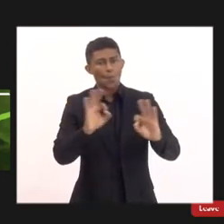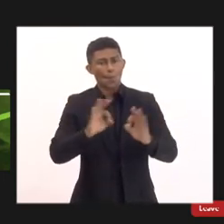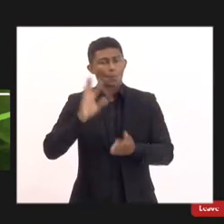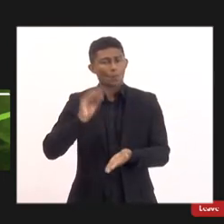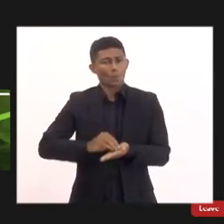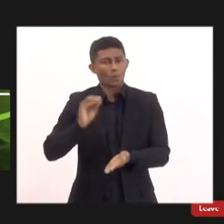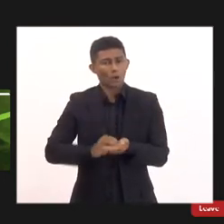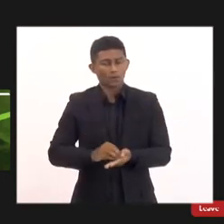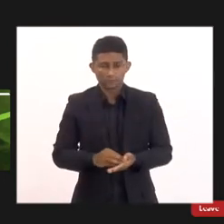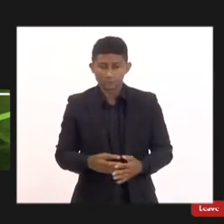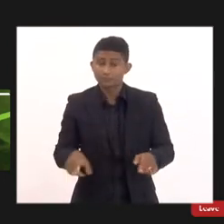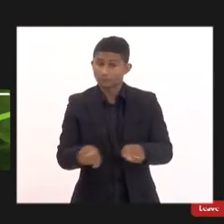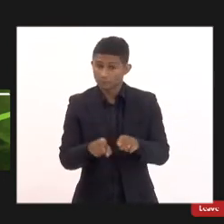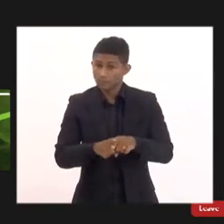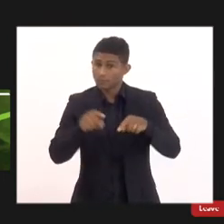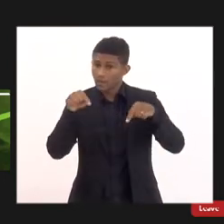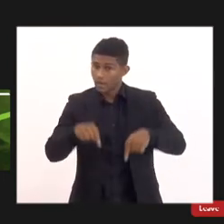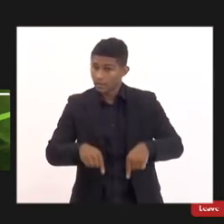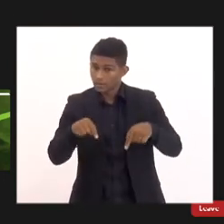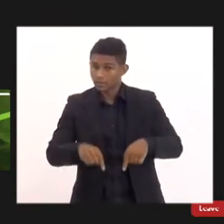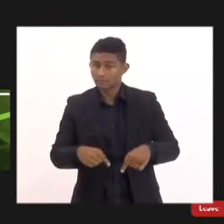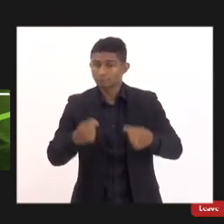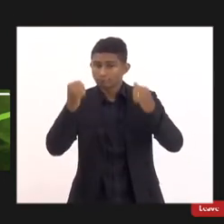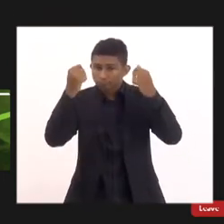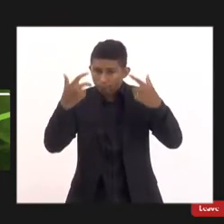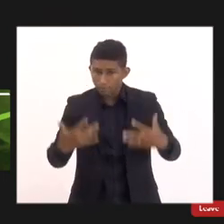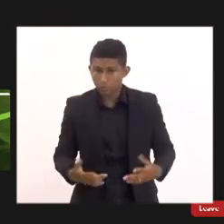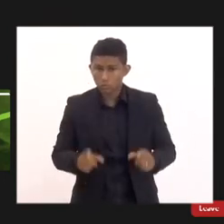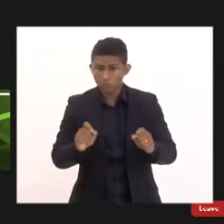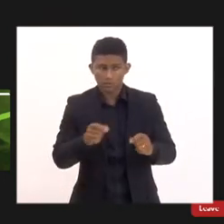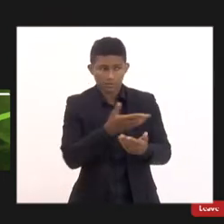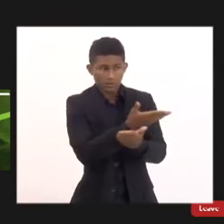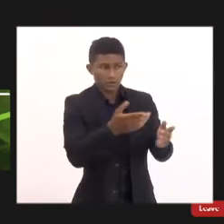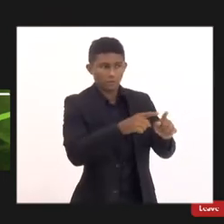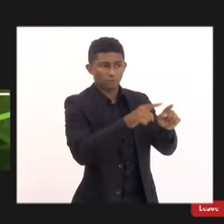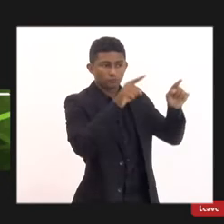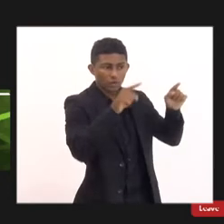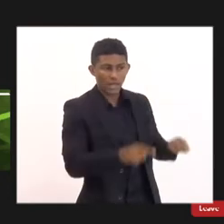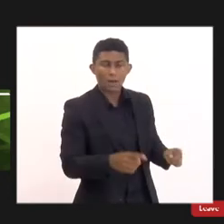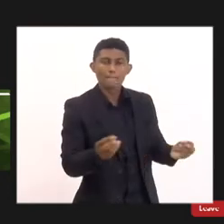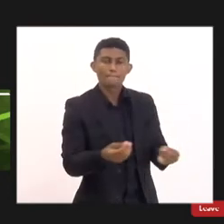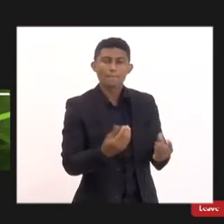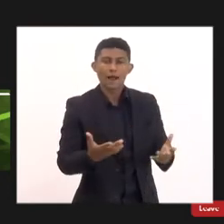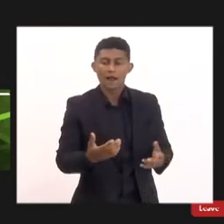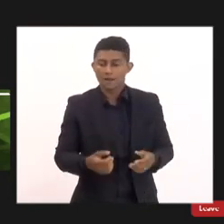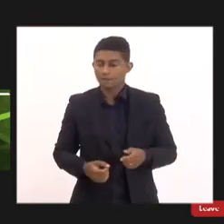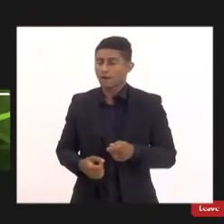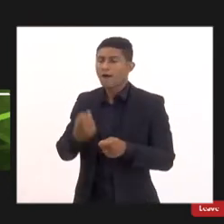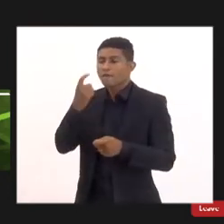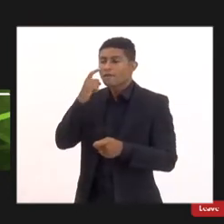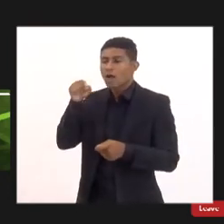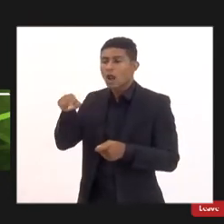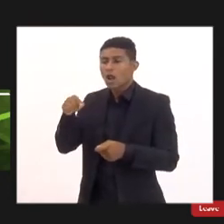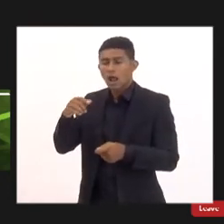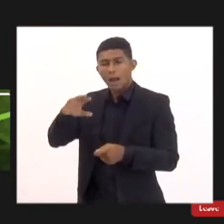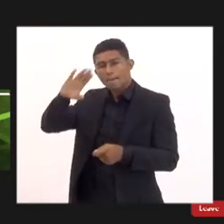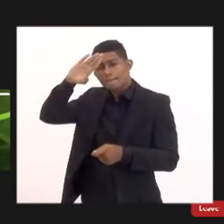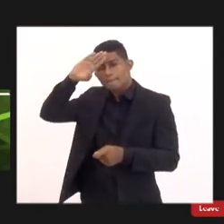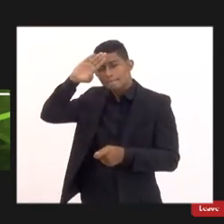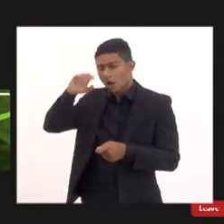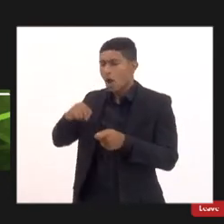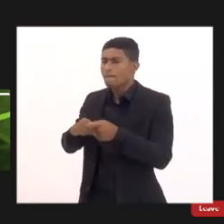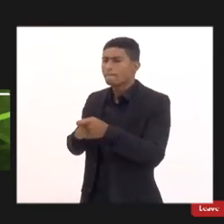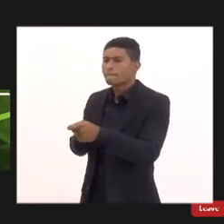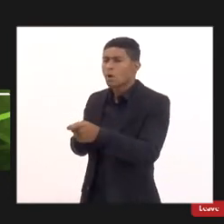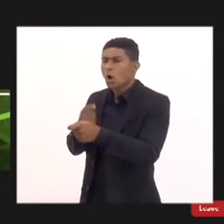Foi citado aqui também a questão dos funcionários para aferir a temperatura, né? E a limpeza das salas de aula entre os turnos.